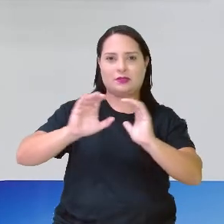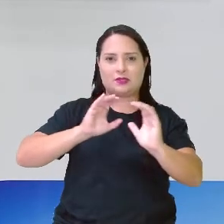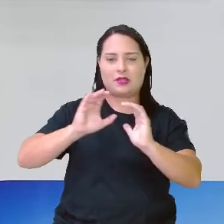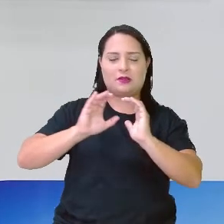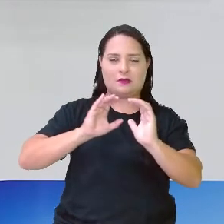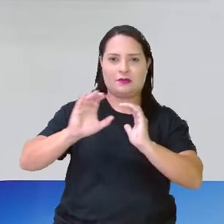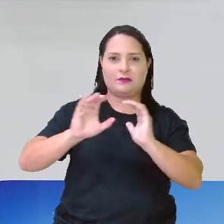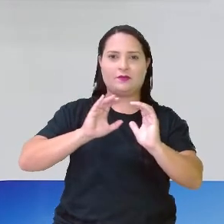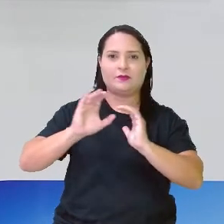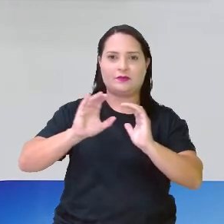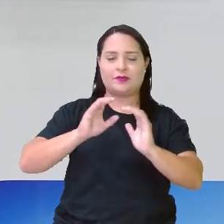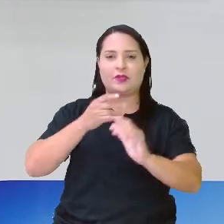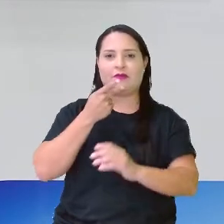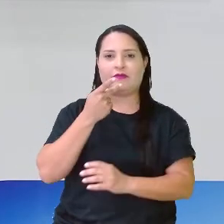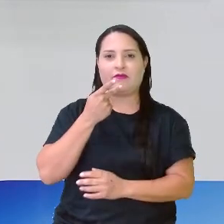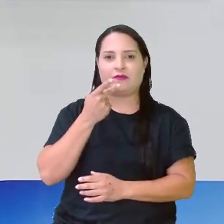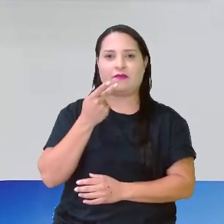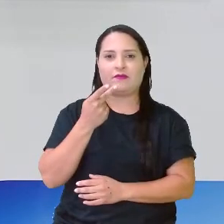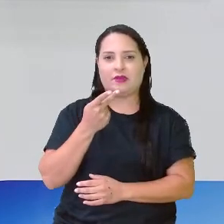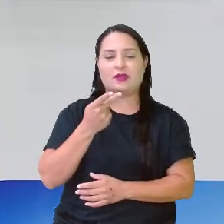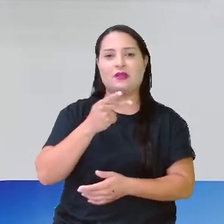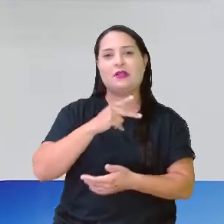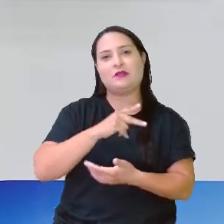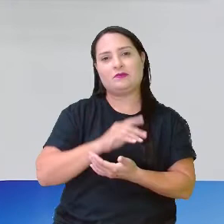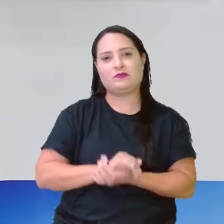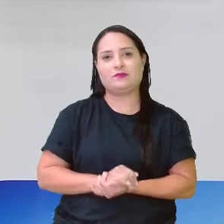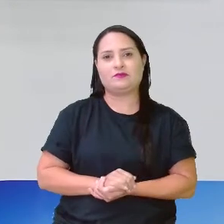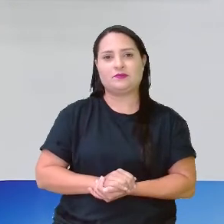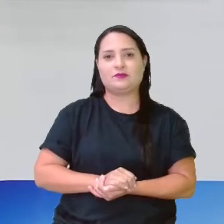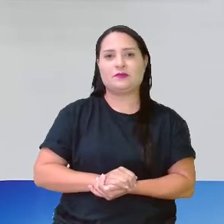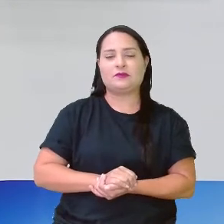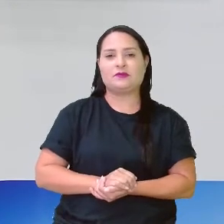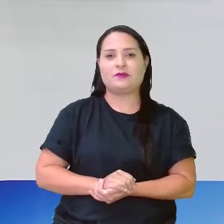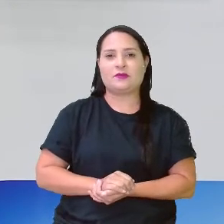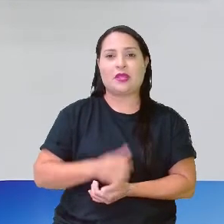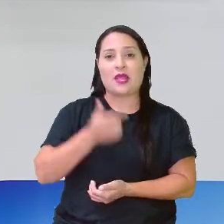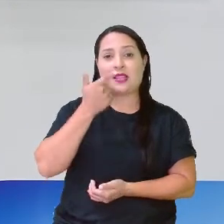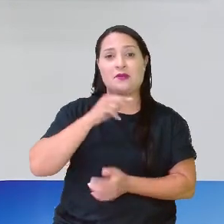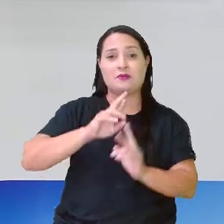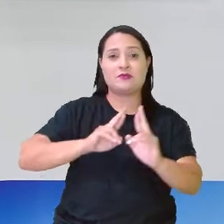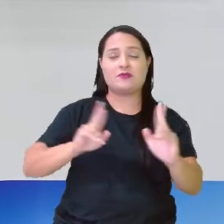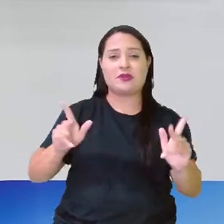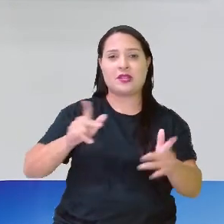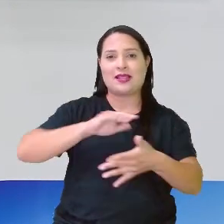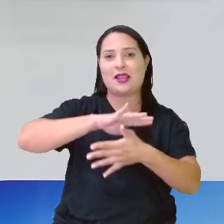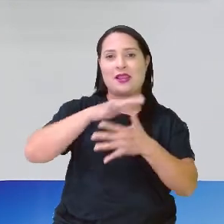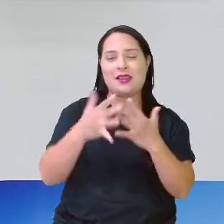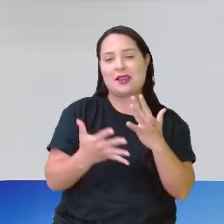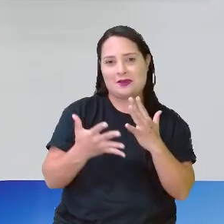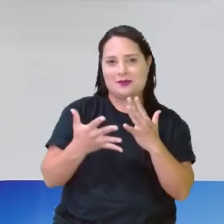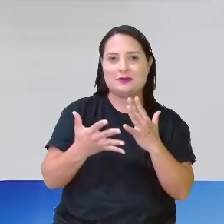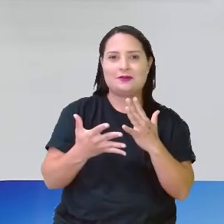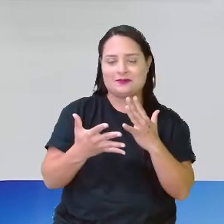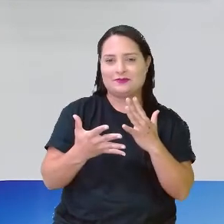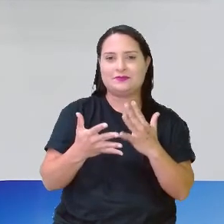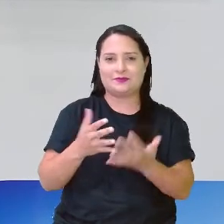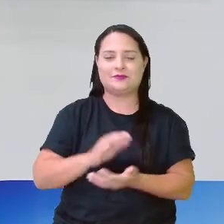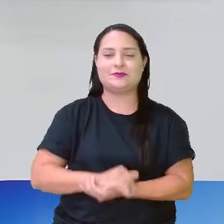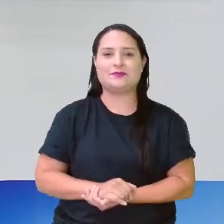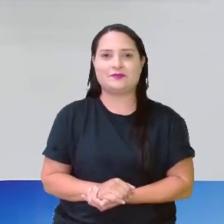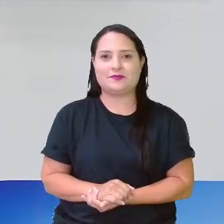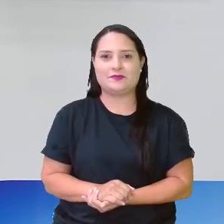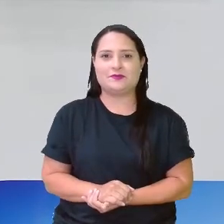forma que ela fala, porque ela fala com vocês através de uma língua diferente, né? Através da língua brasileira de